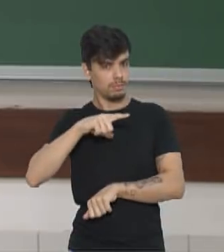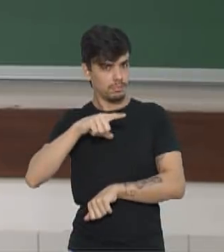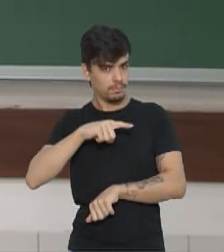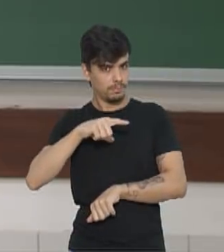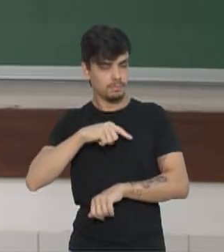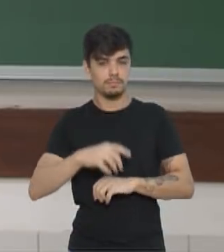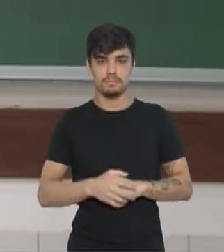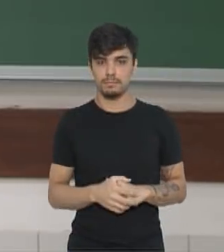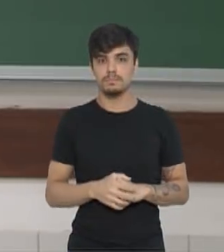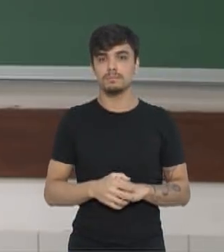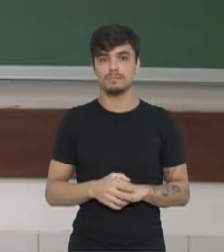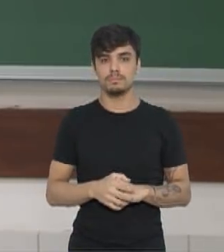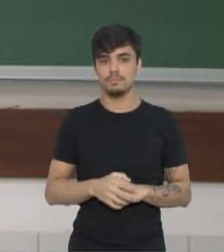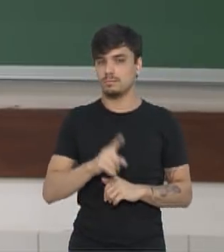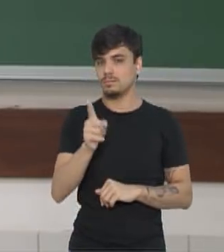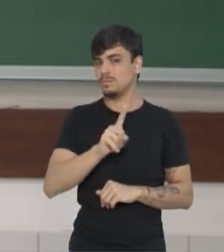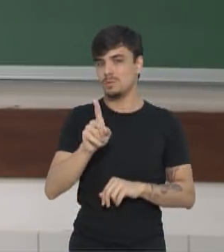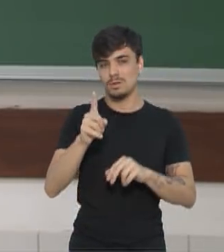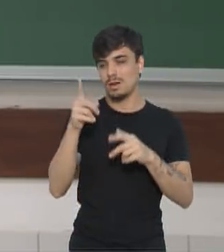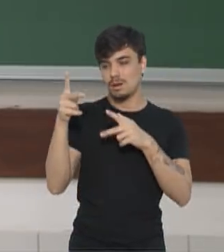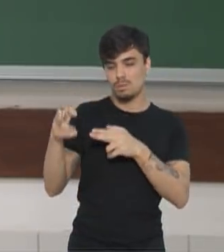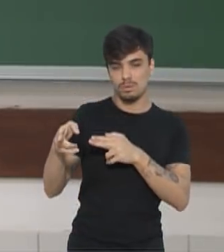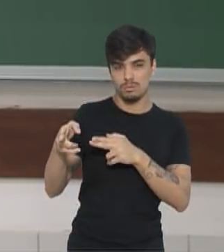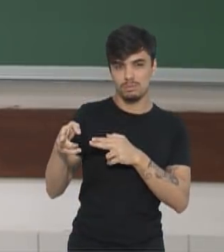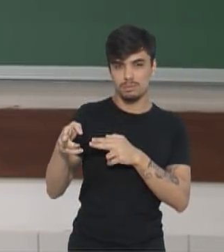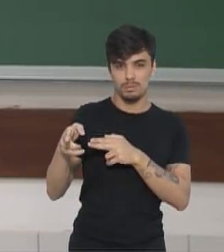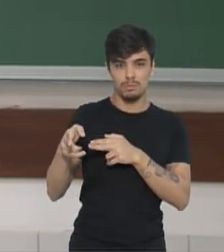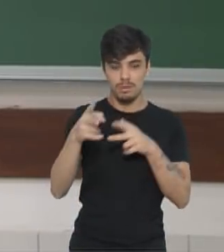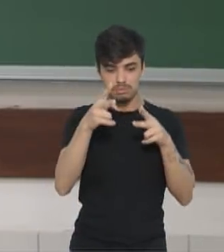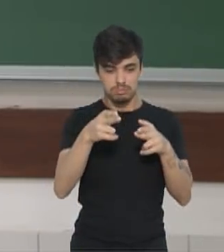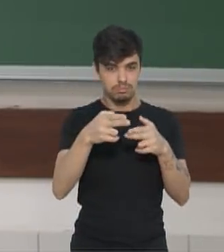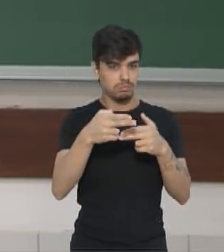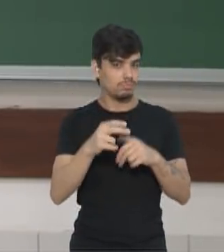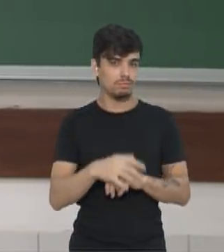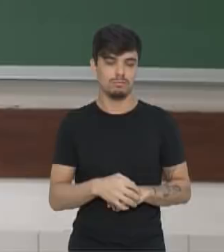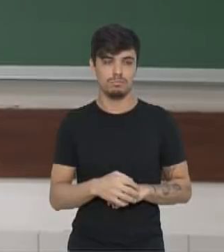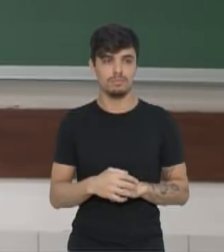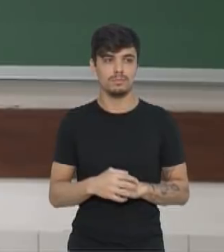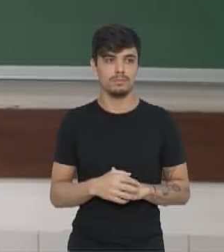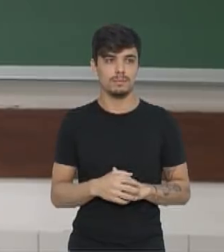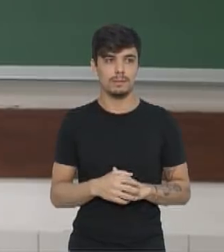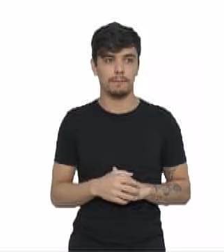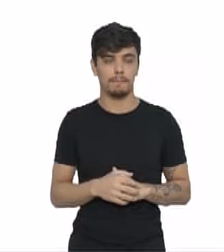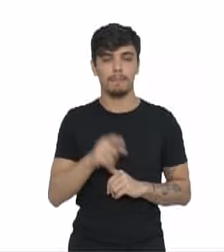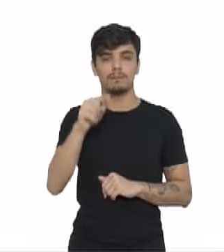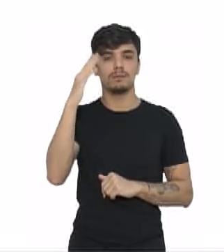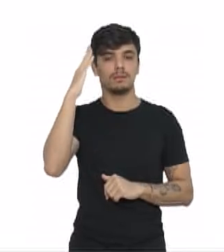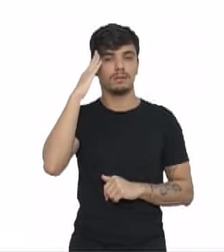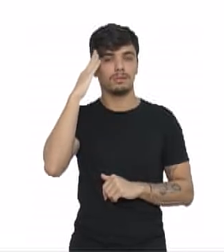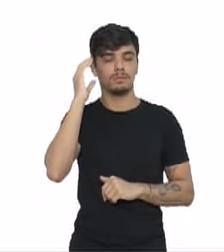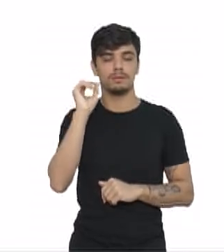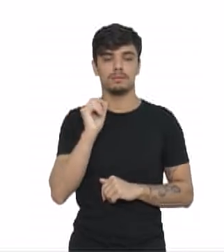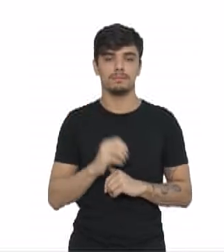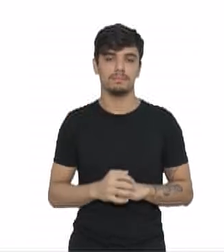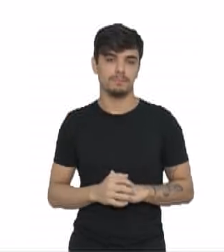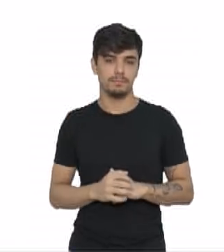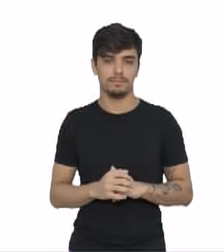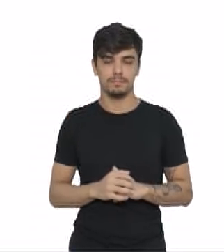Apresentam que eles não são iguais, não são a mesma coisa, certo? Você sabia, então, que